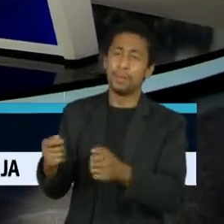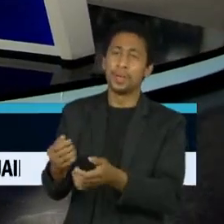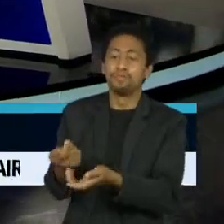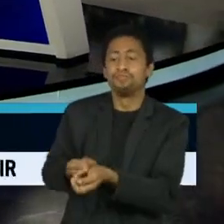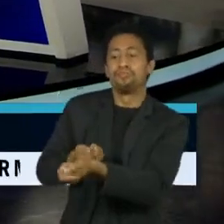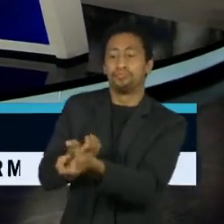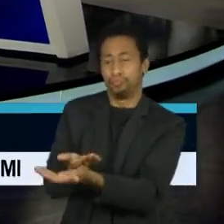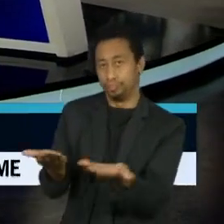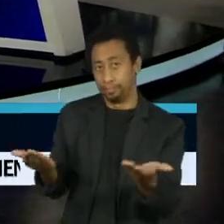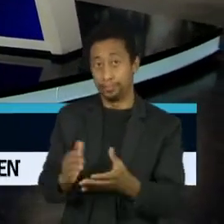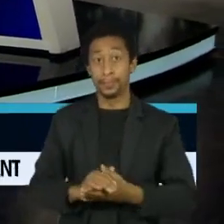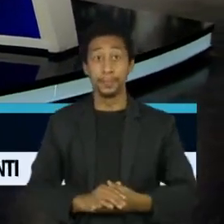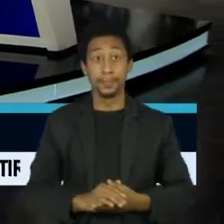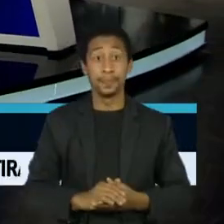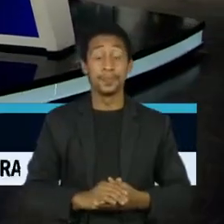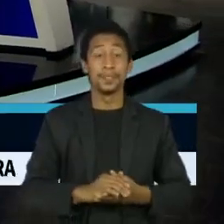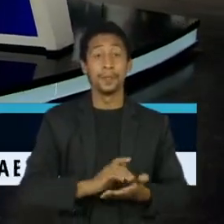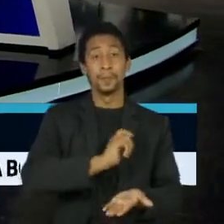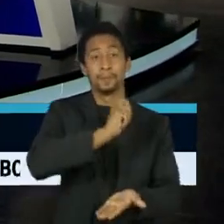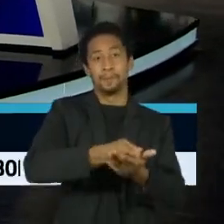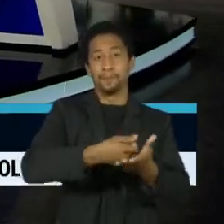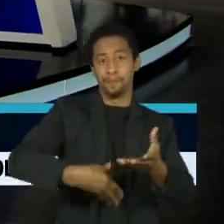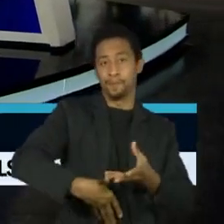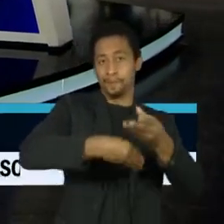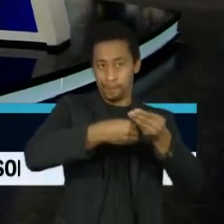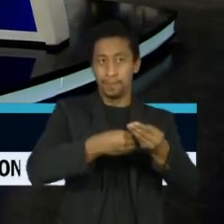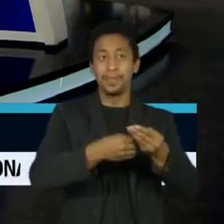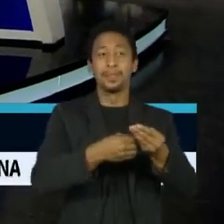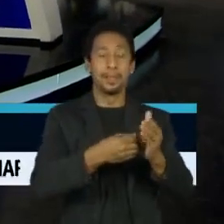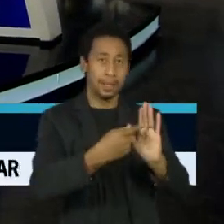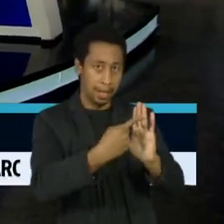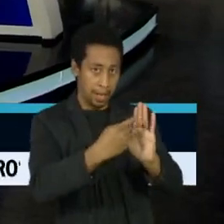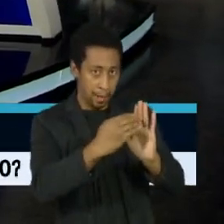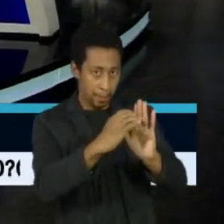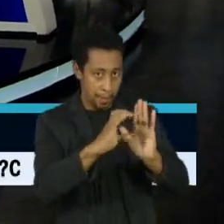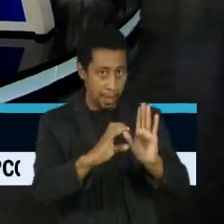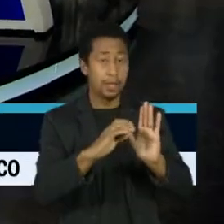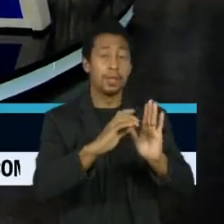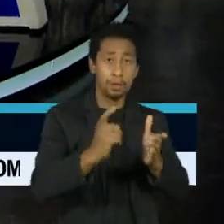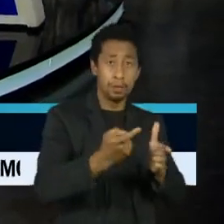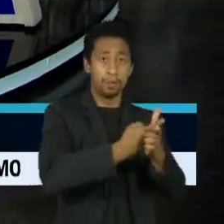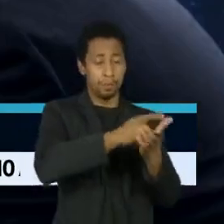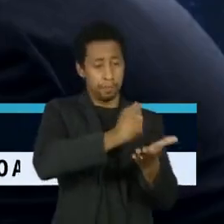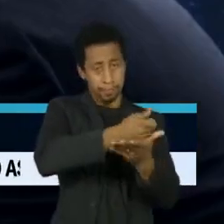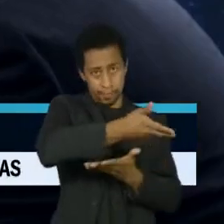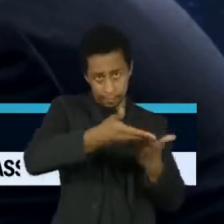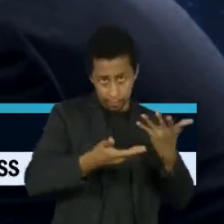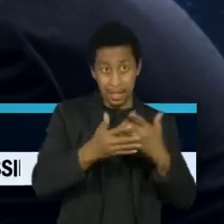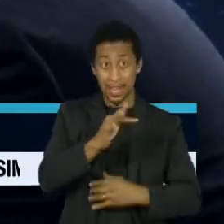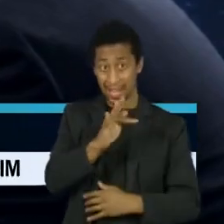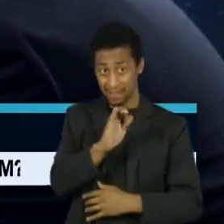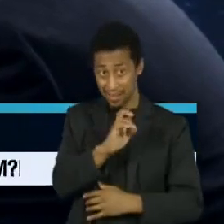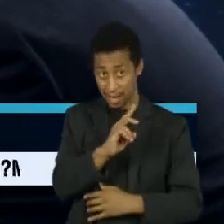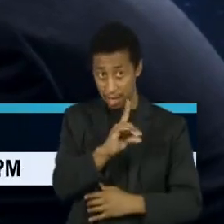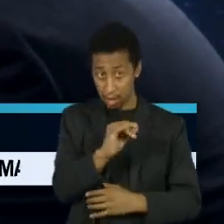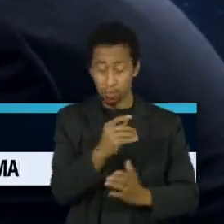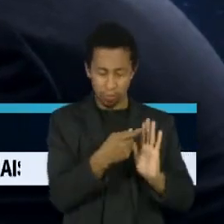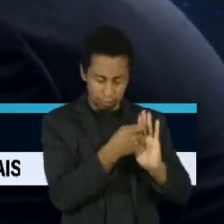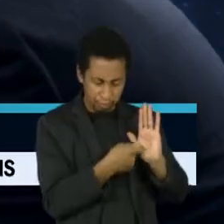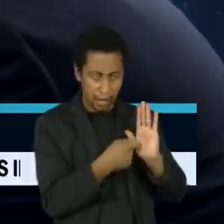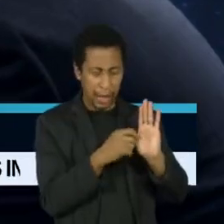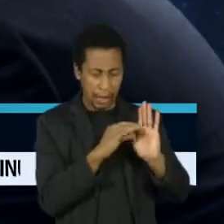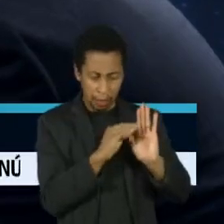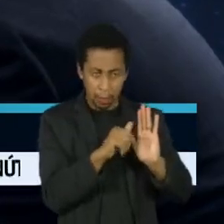Vila, uma das emendas acatadas por Fernando Bezerra na PEC desobriga o governo de indicar fonte de pagamento para o